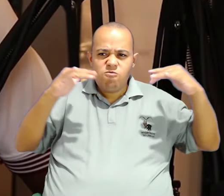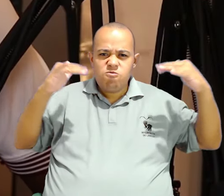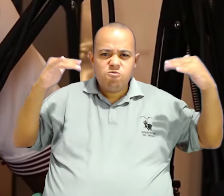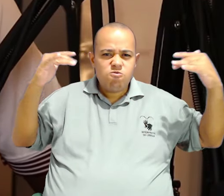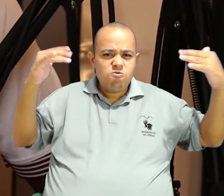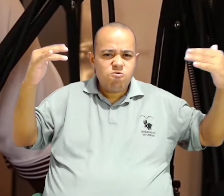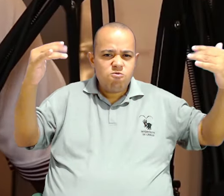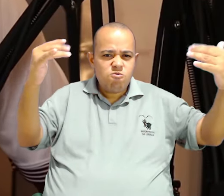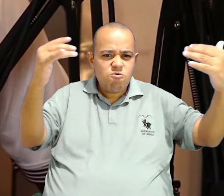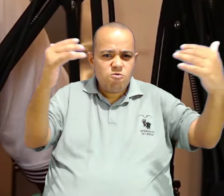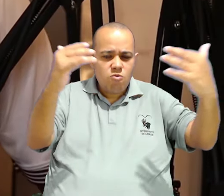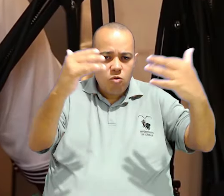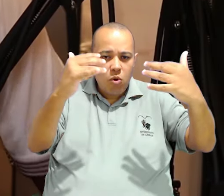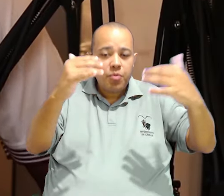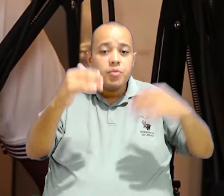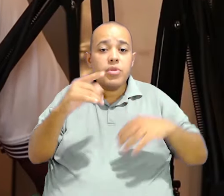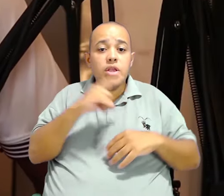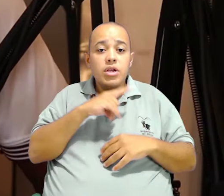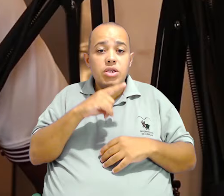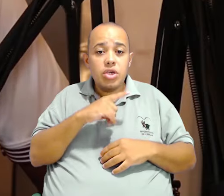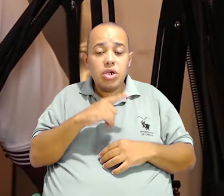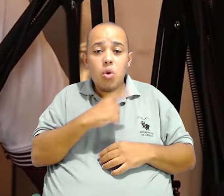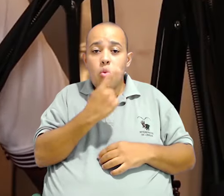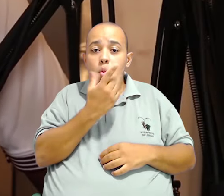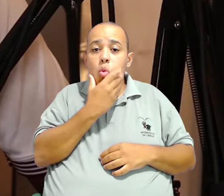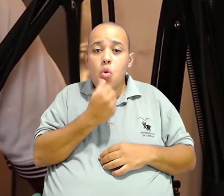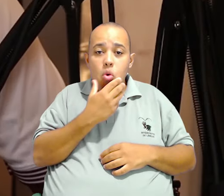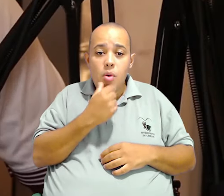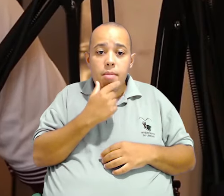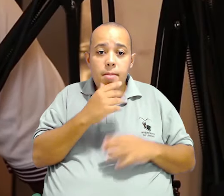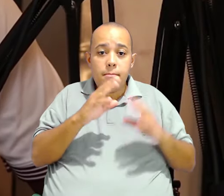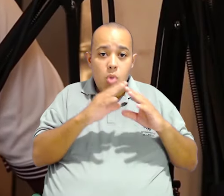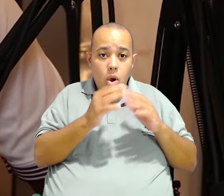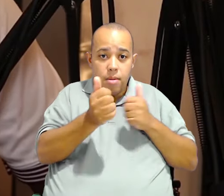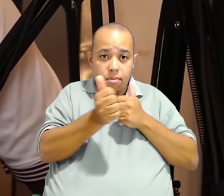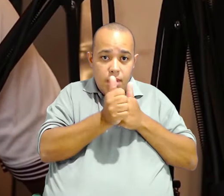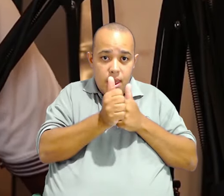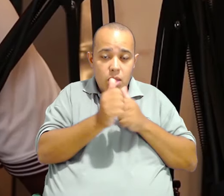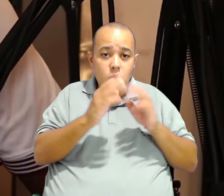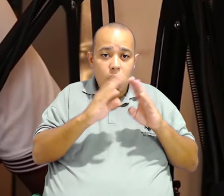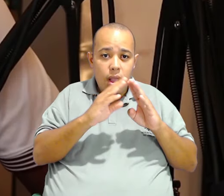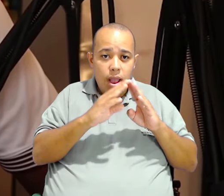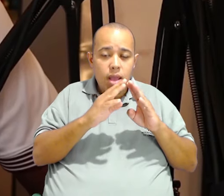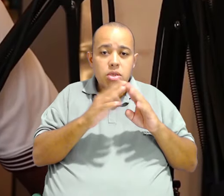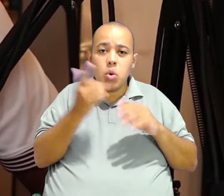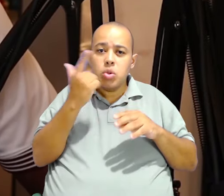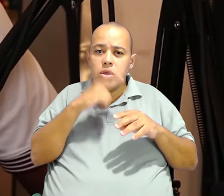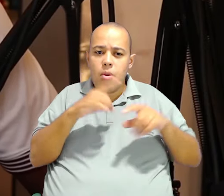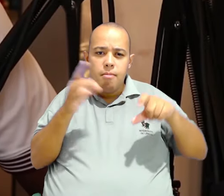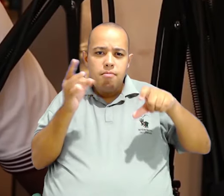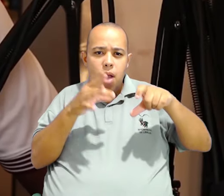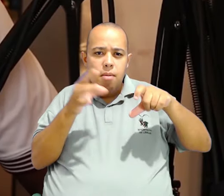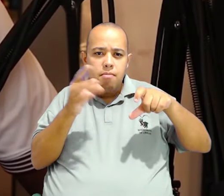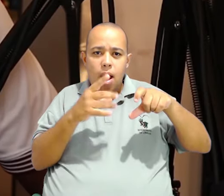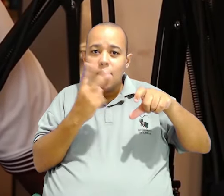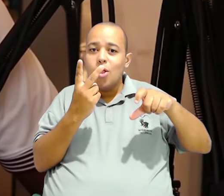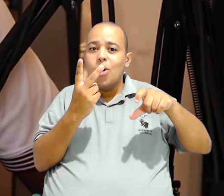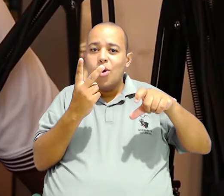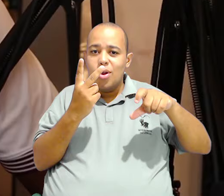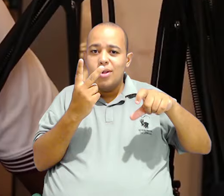era um ponta-direita que tinha no Rio Branco, e morava no Cobi, né? Ele meteu 2 gols no Corinthians, cara. Sério,